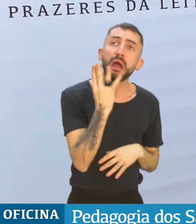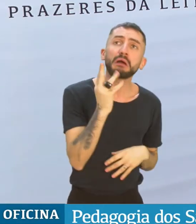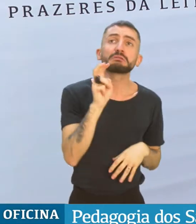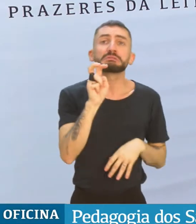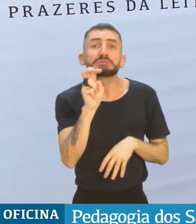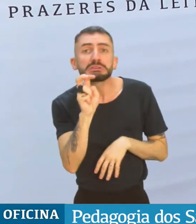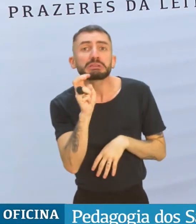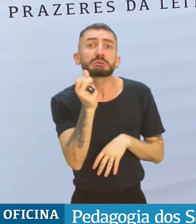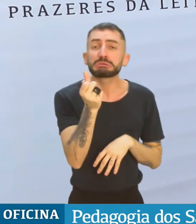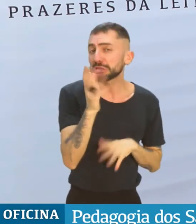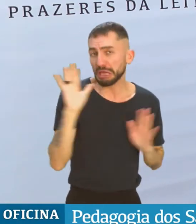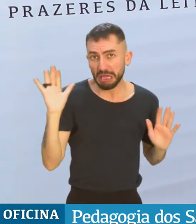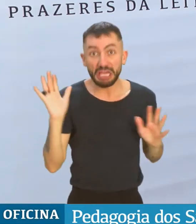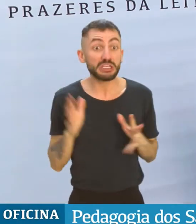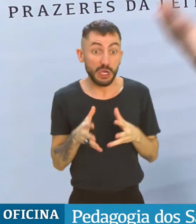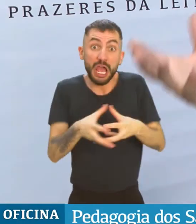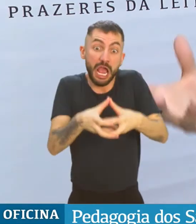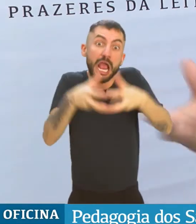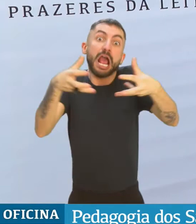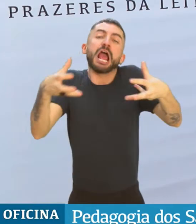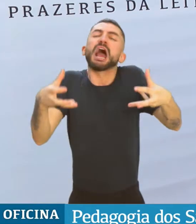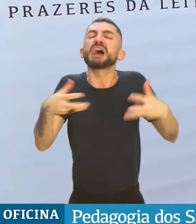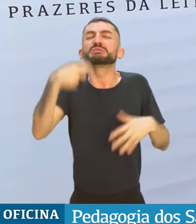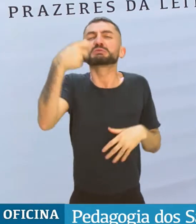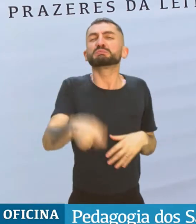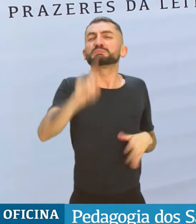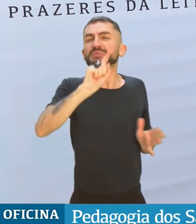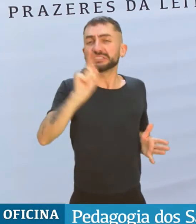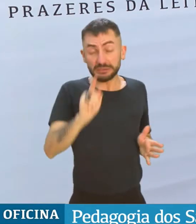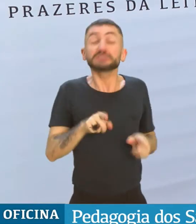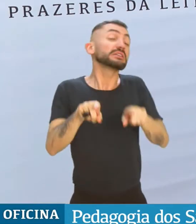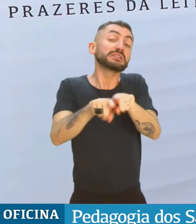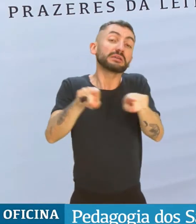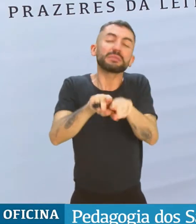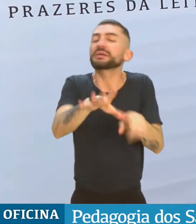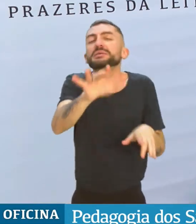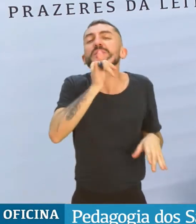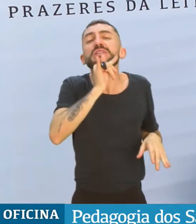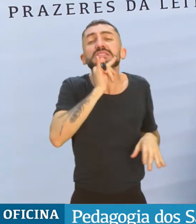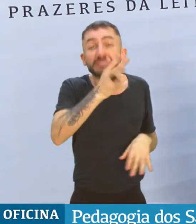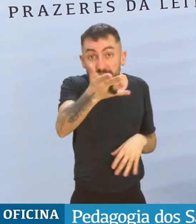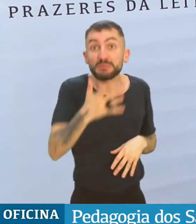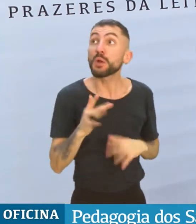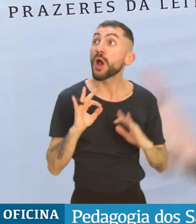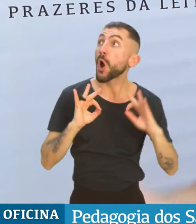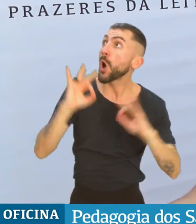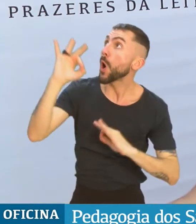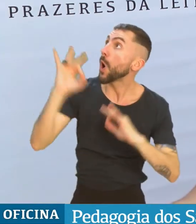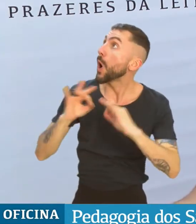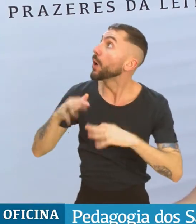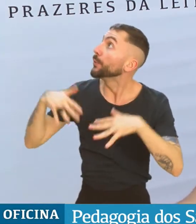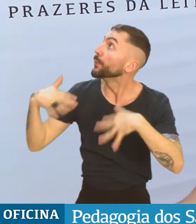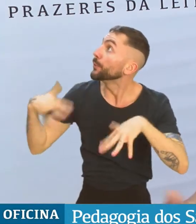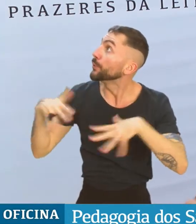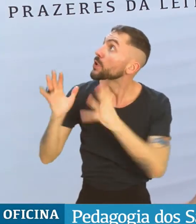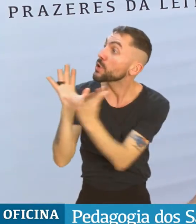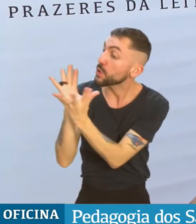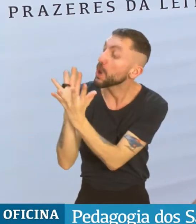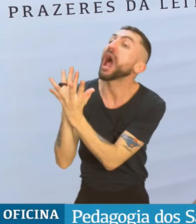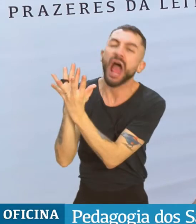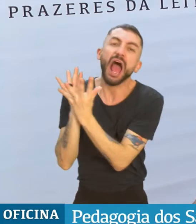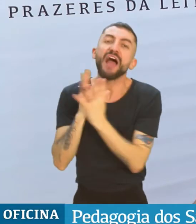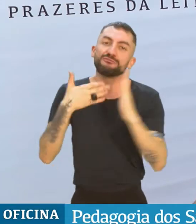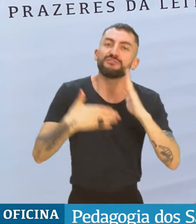pessoas. Não se preocupe em ser um grupo muito grande ou não se preocupe também em só fazer quando você tiver uma estrutura ou um grupo grande,